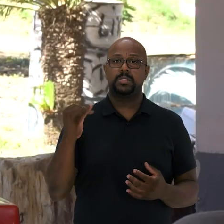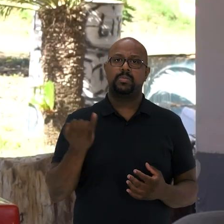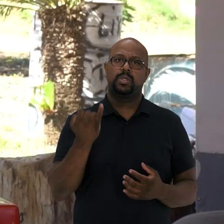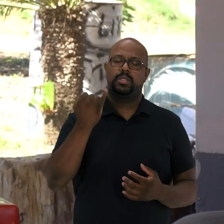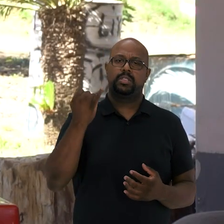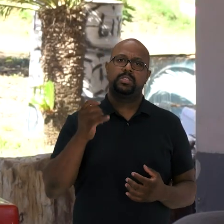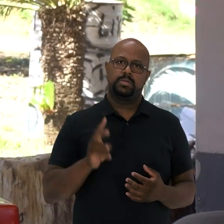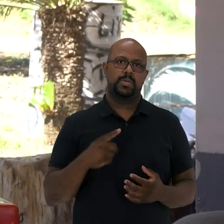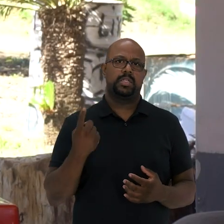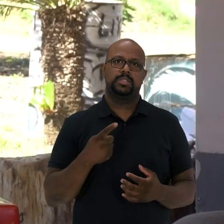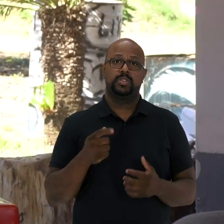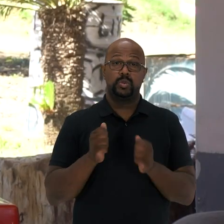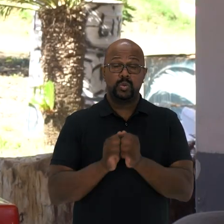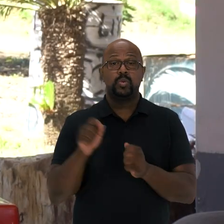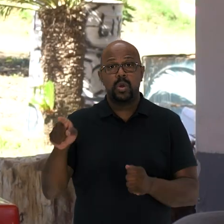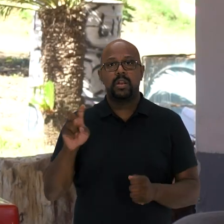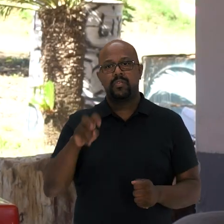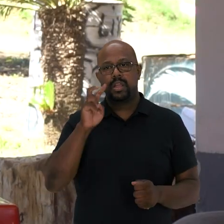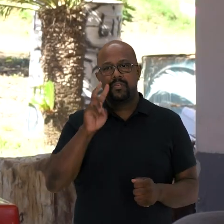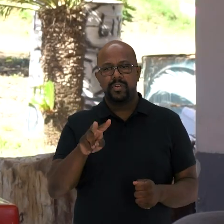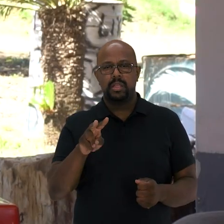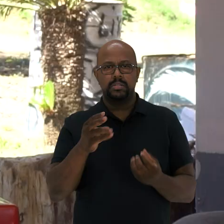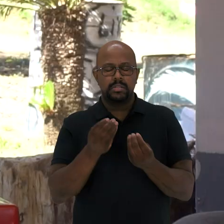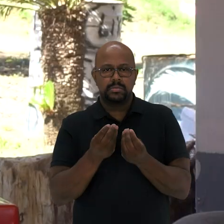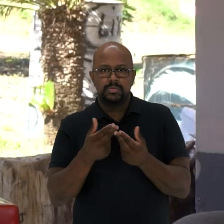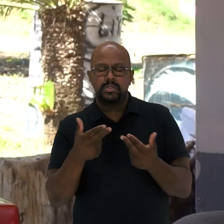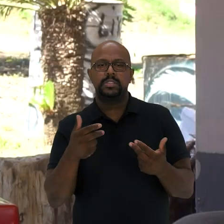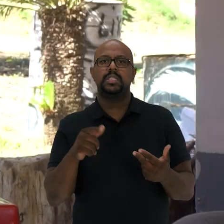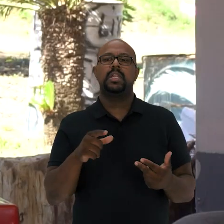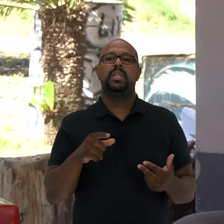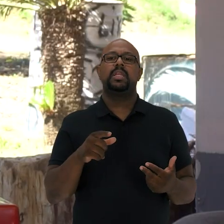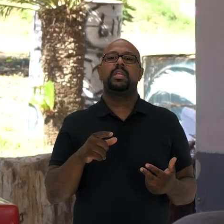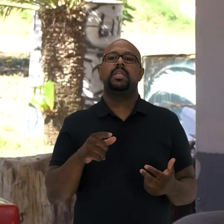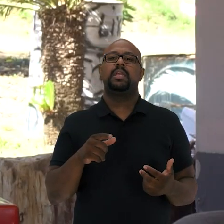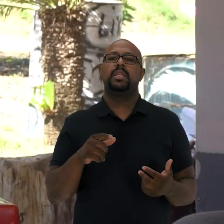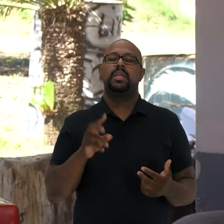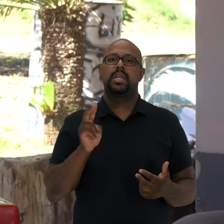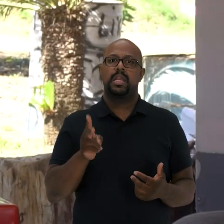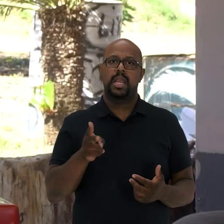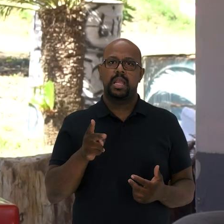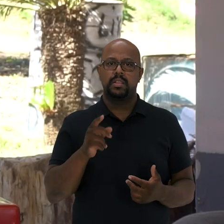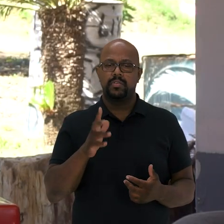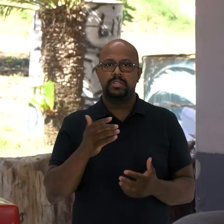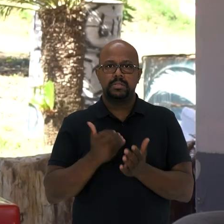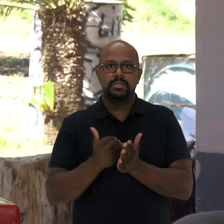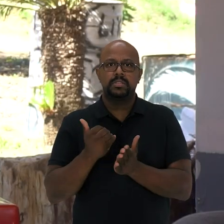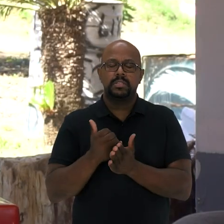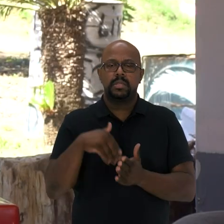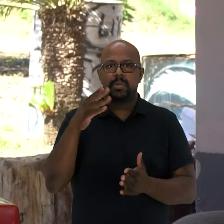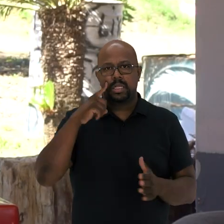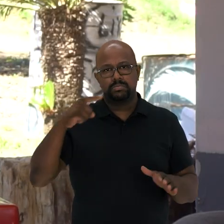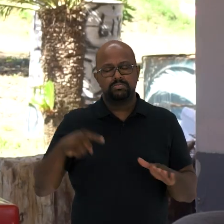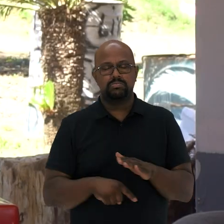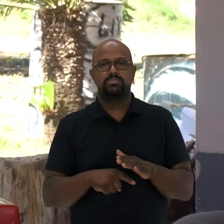das mais importantes que eu passei junto com ele foi vendo aquelas situações ali, e aí cada vez entrando mais por